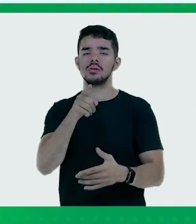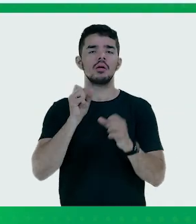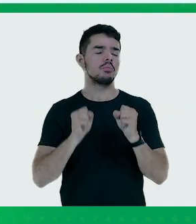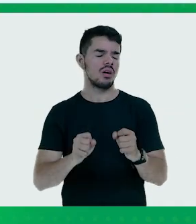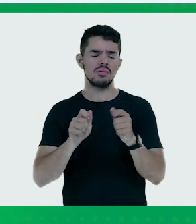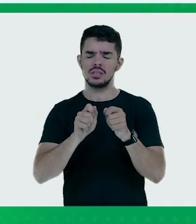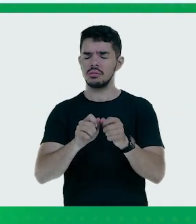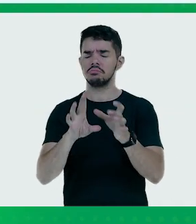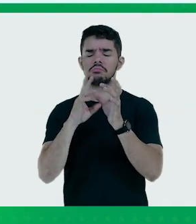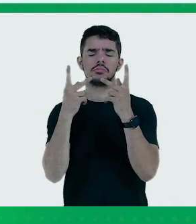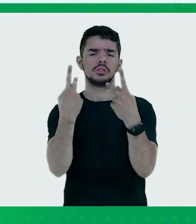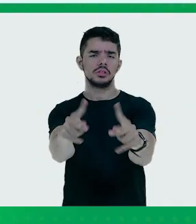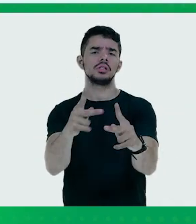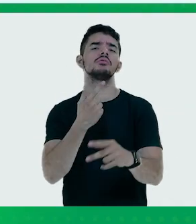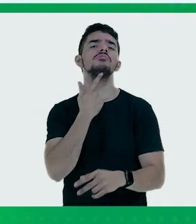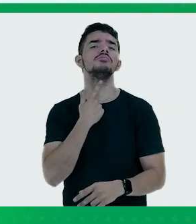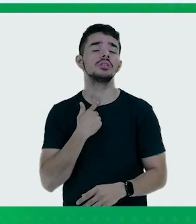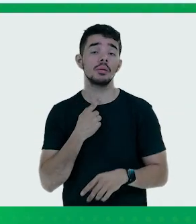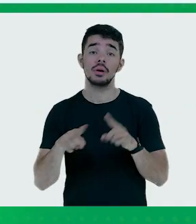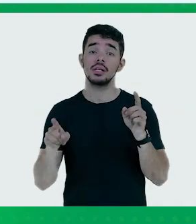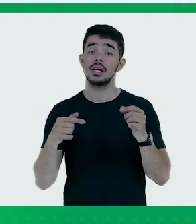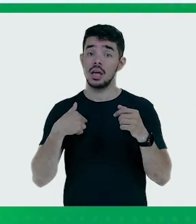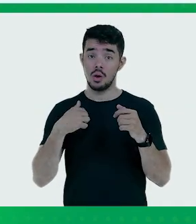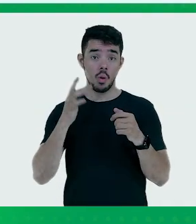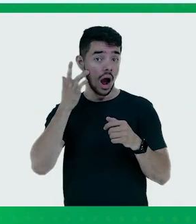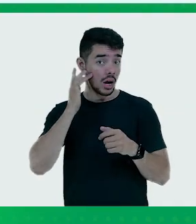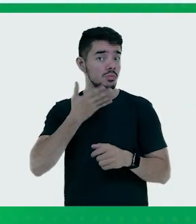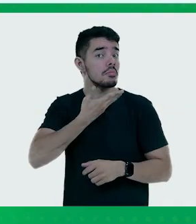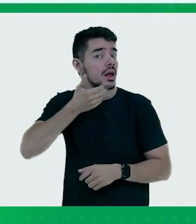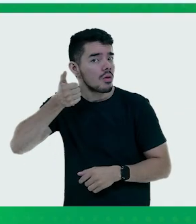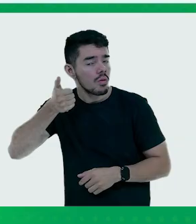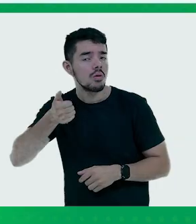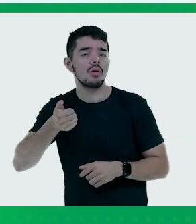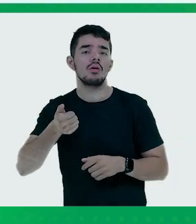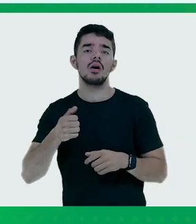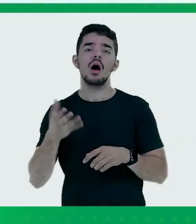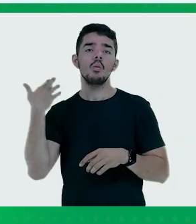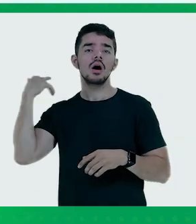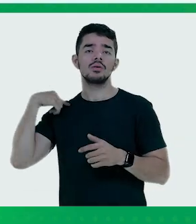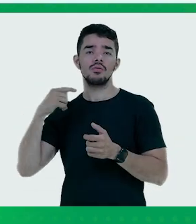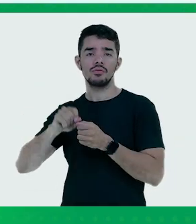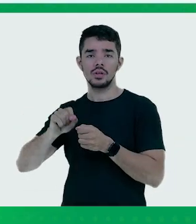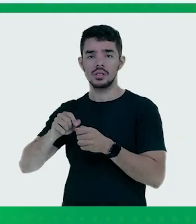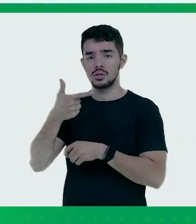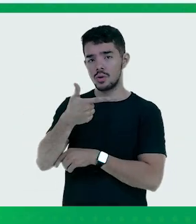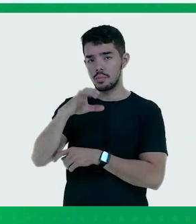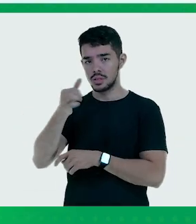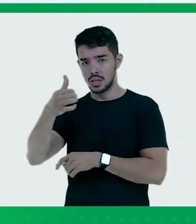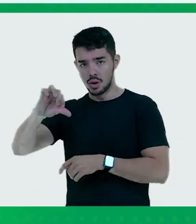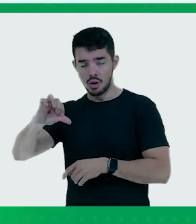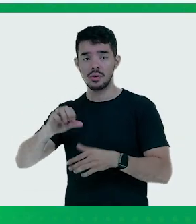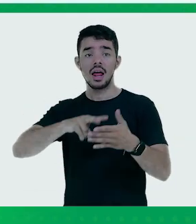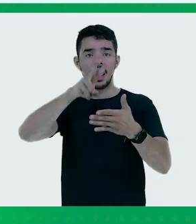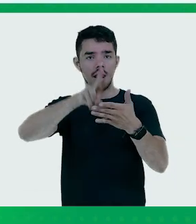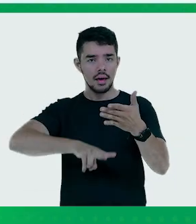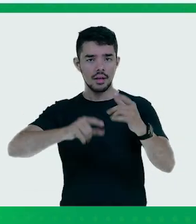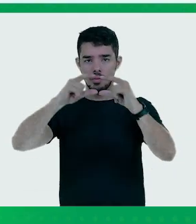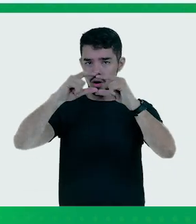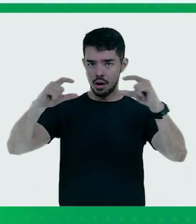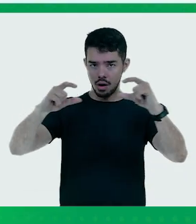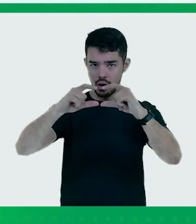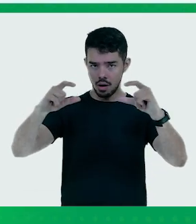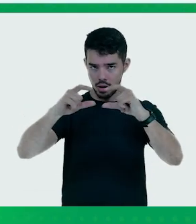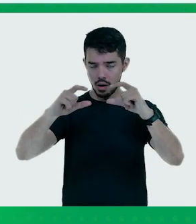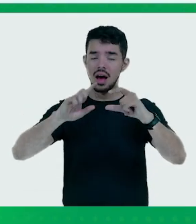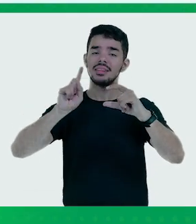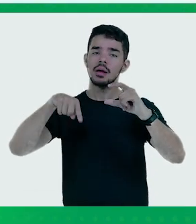fazer do jeito que você quiser, mas eu acho mais vantajoso, sobretudo quando eu fiz o Enem lá em 2019, lendo primeiro a questão,